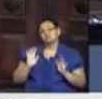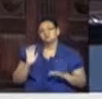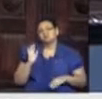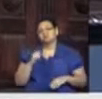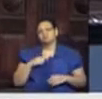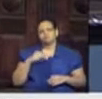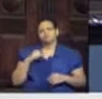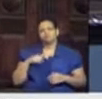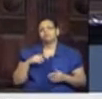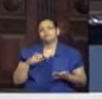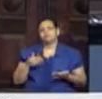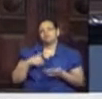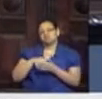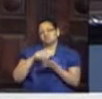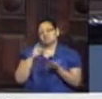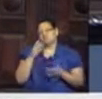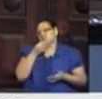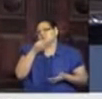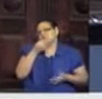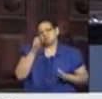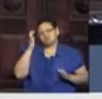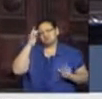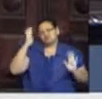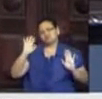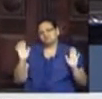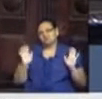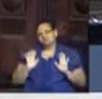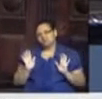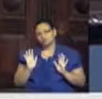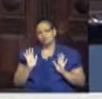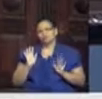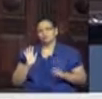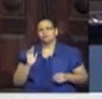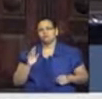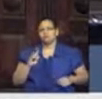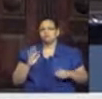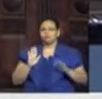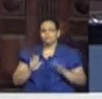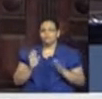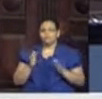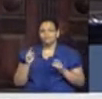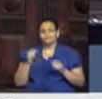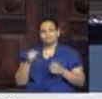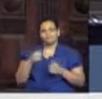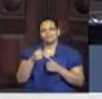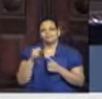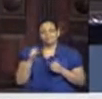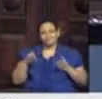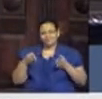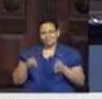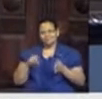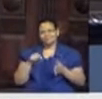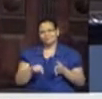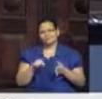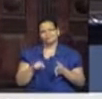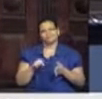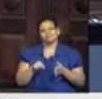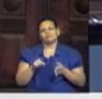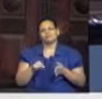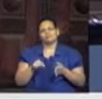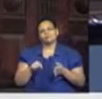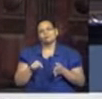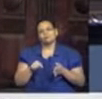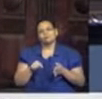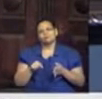cola. Mas o fato é que o setor em si é um setor que trabalha ali no limiar,